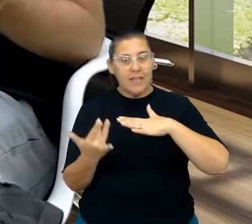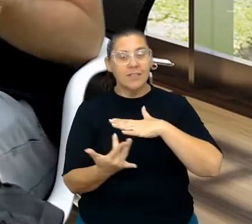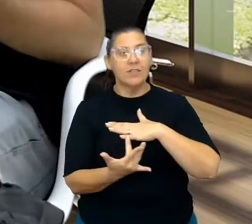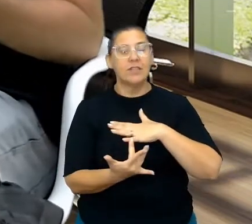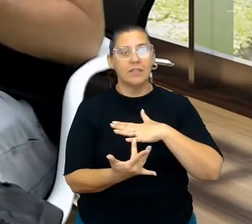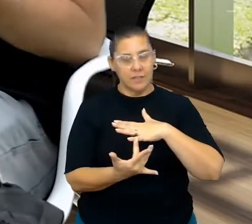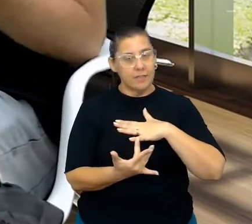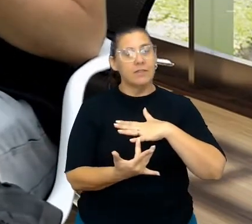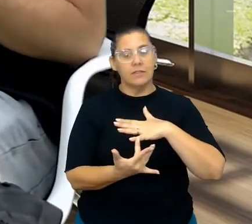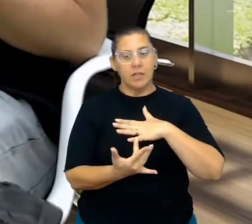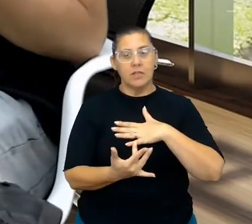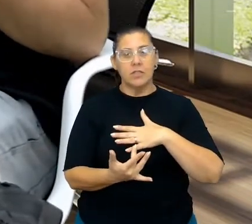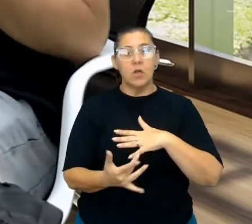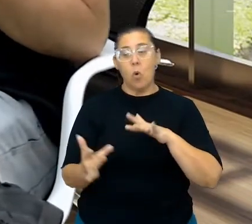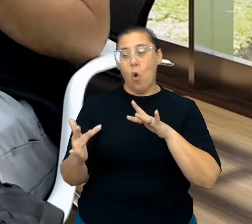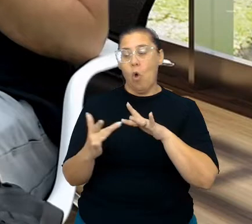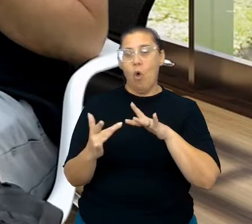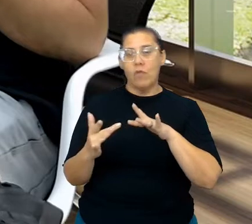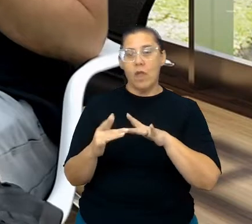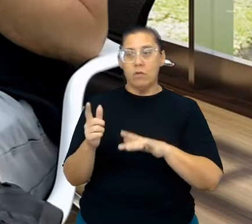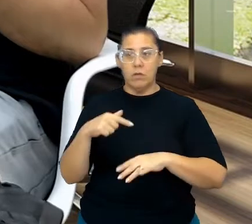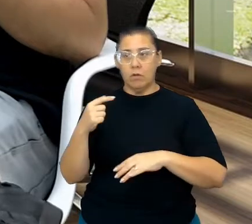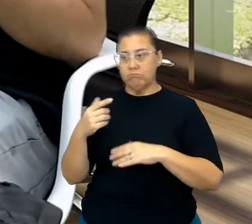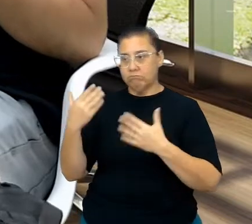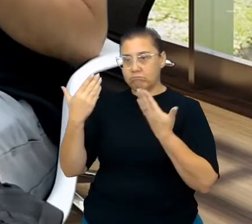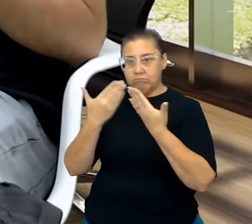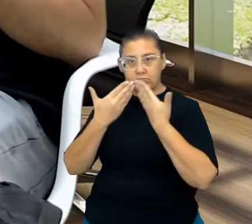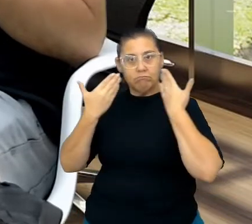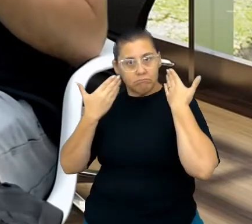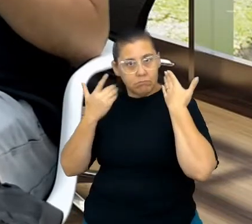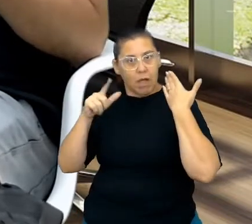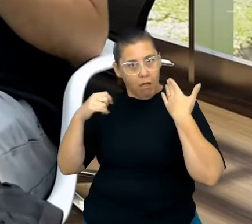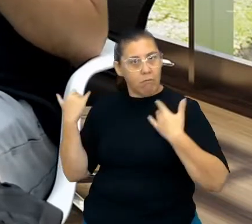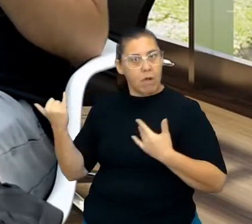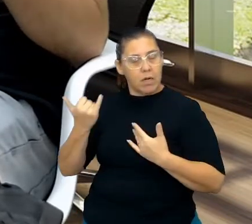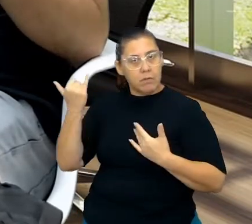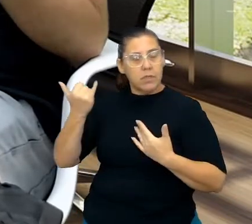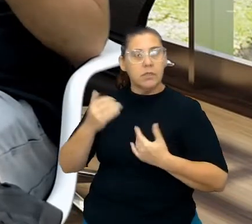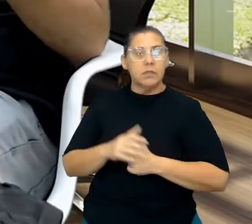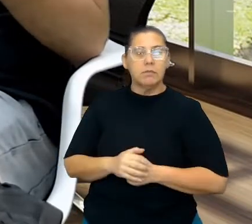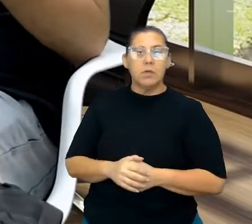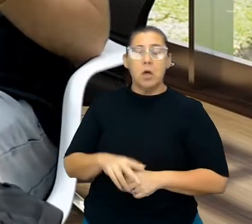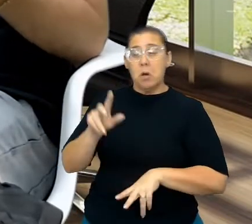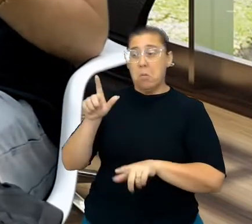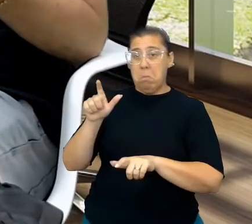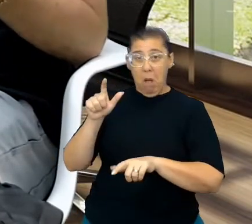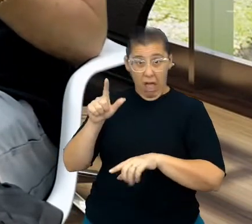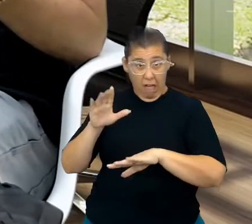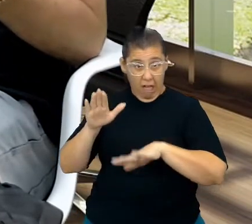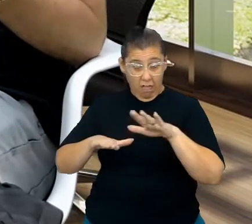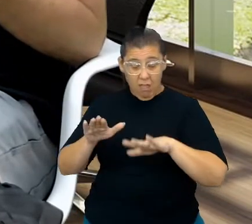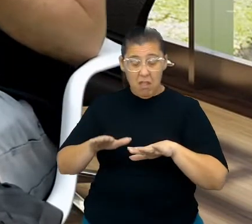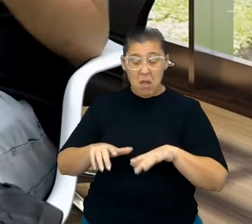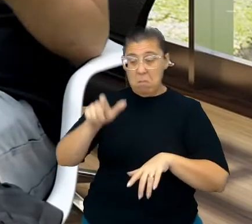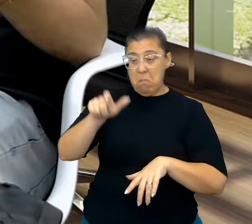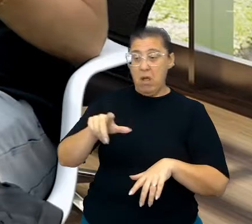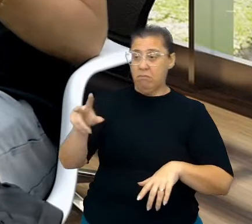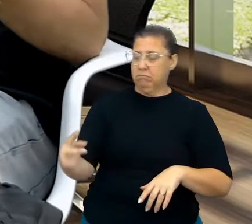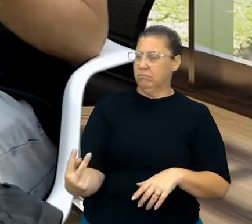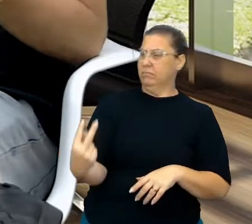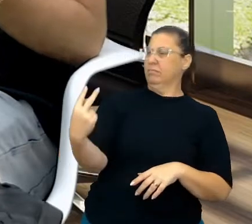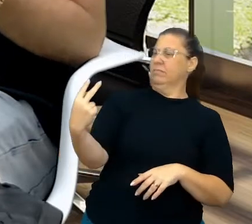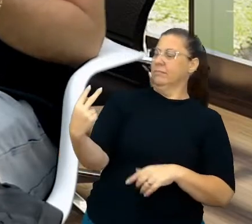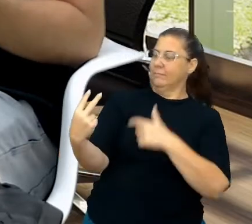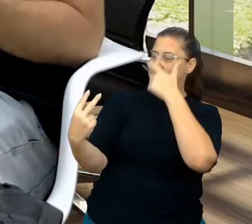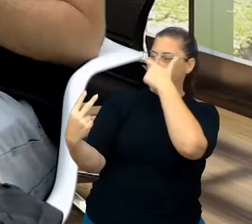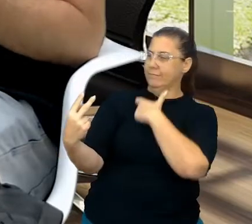redes sociais e o quanto a nossa imagem, ela é importante. Mas você pensa em quem está olhando a nossa